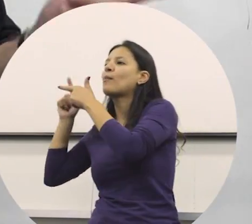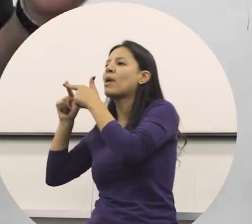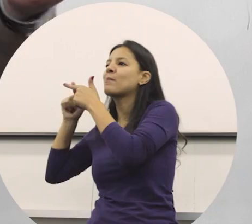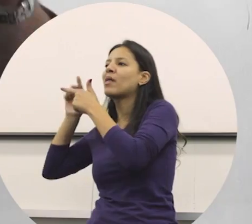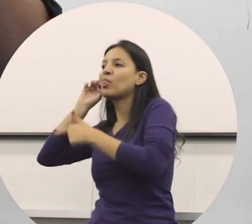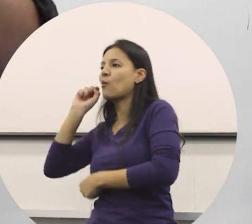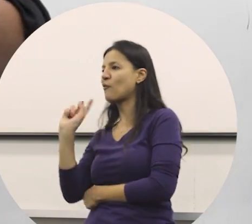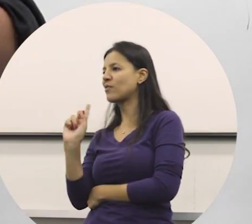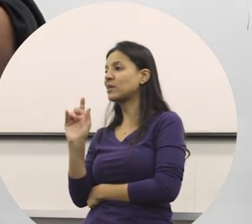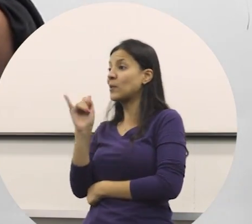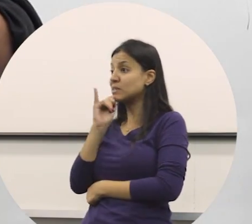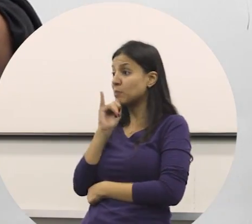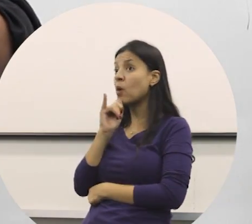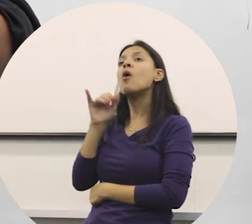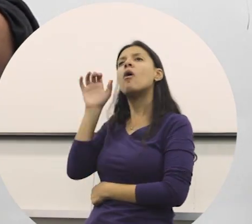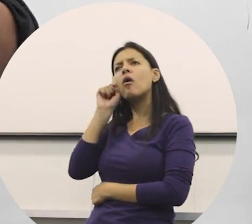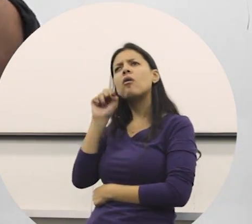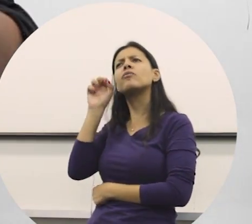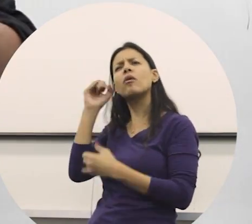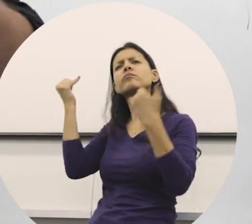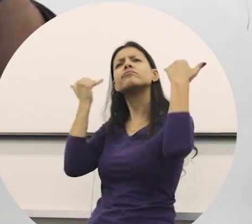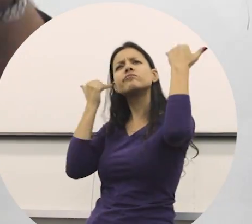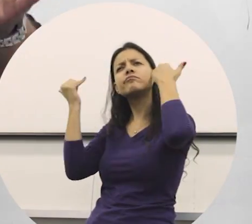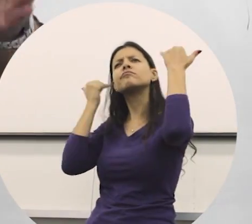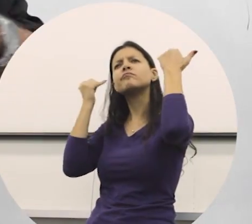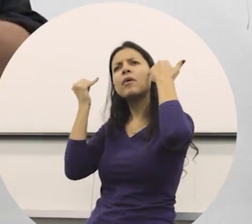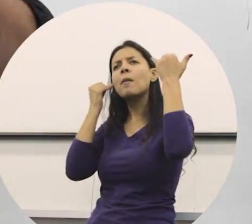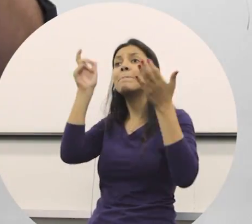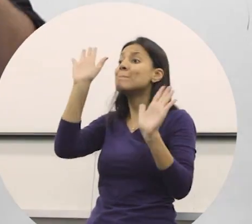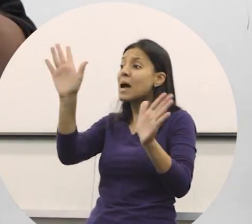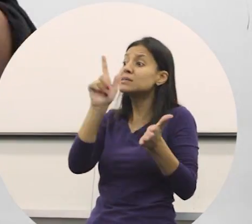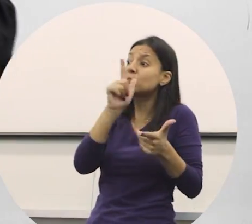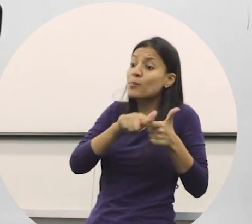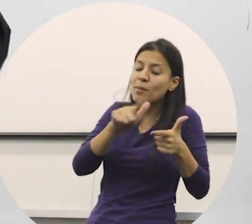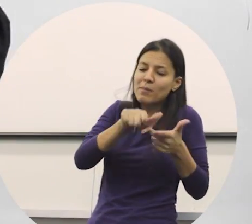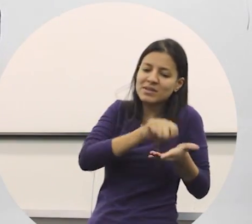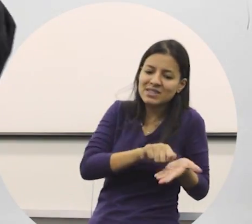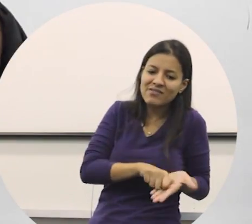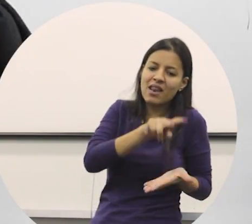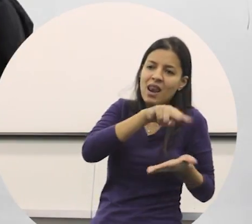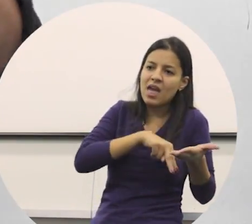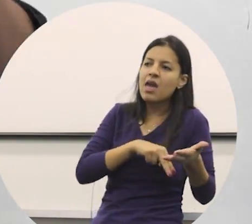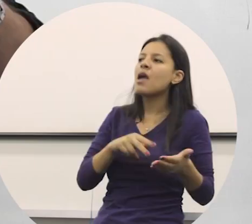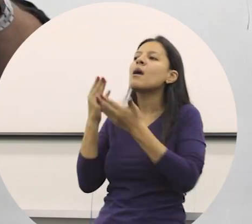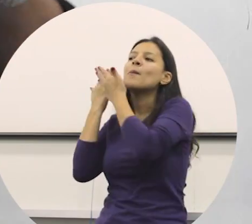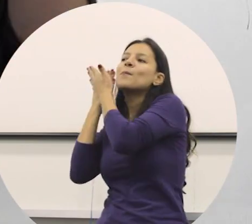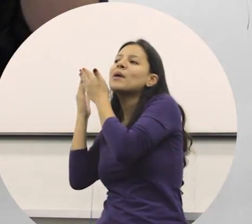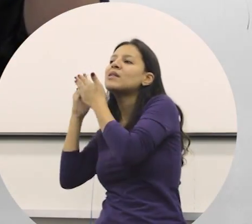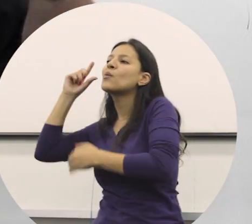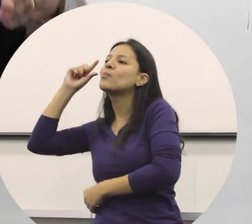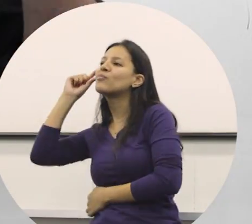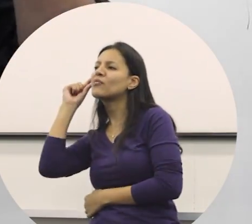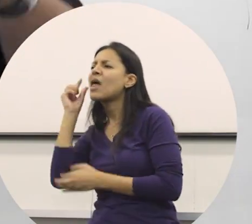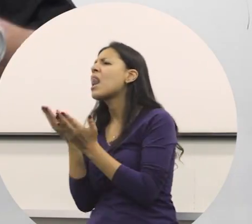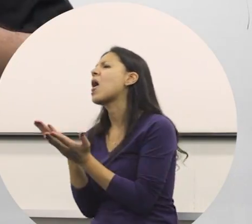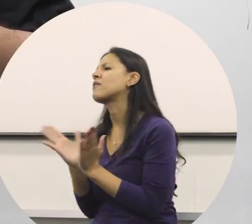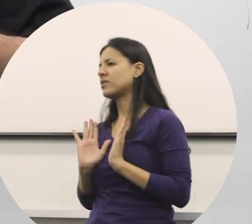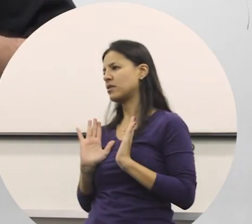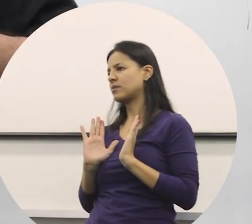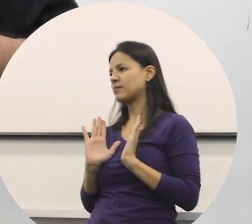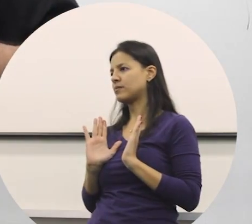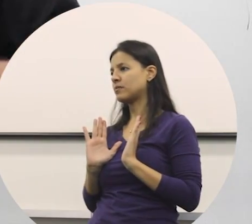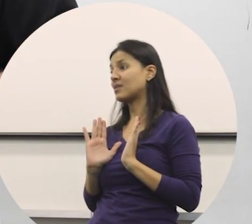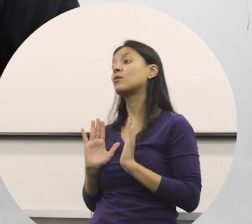mês só tem uma perda leve. Agora imagina uma pessoa que tenha toda a vida inteira, desde que nasceu, uma perda